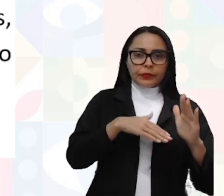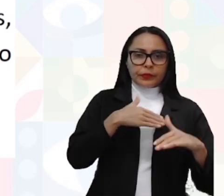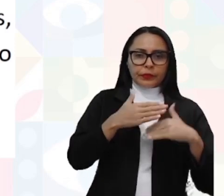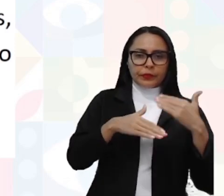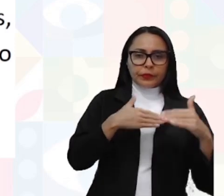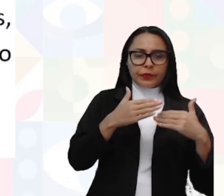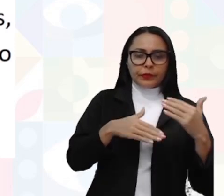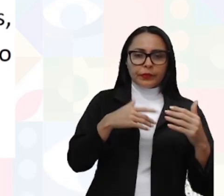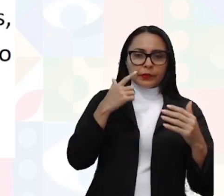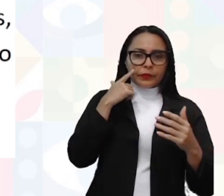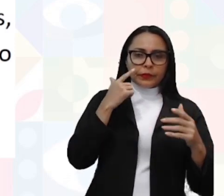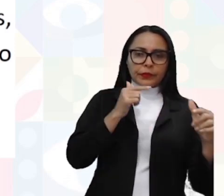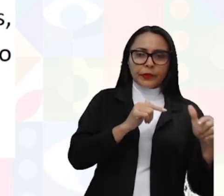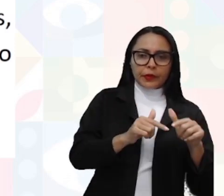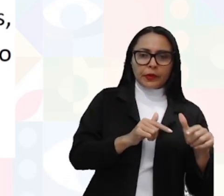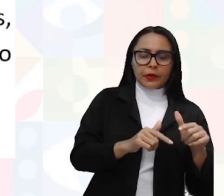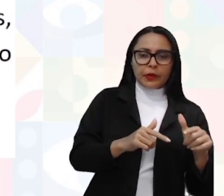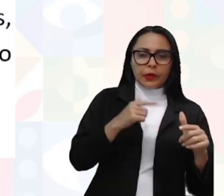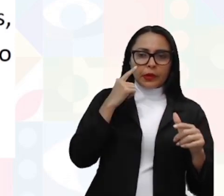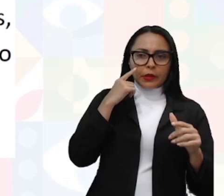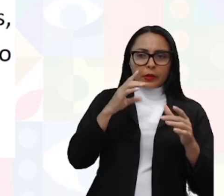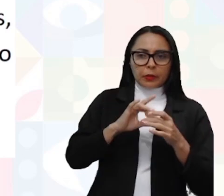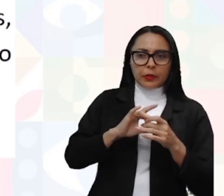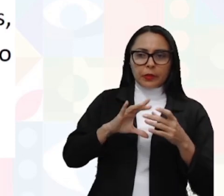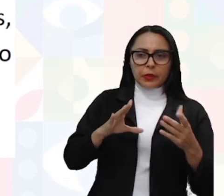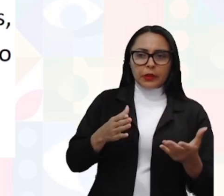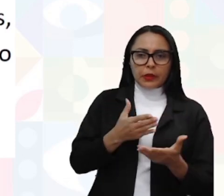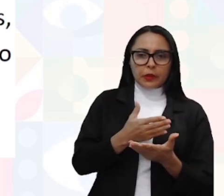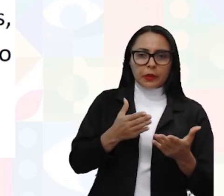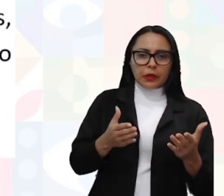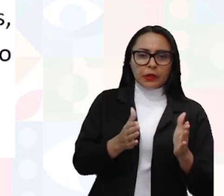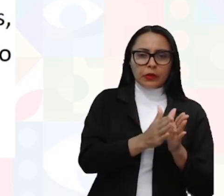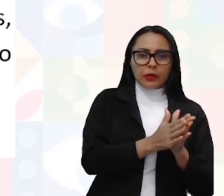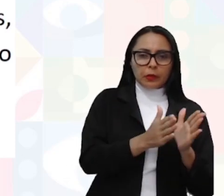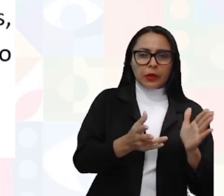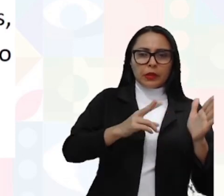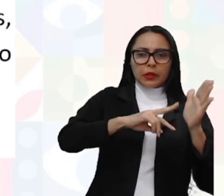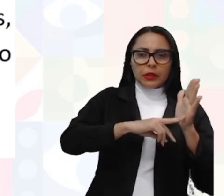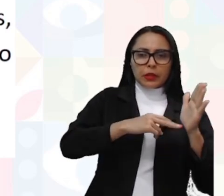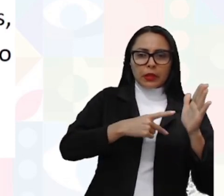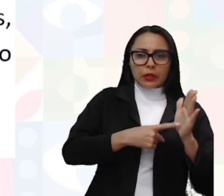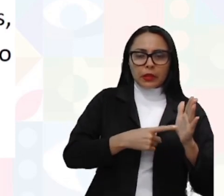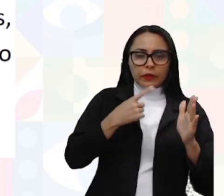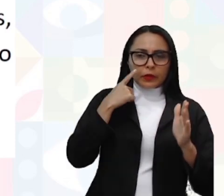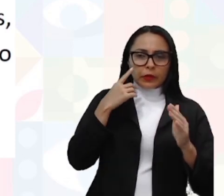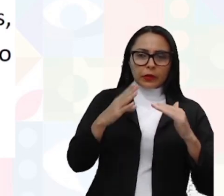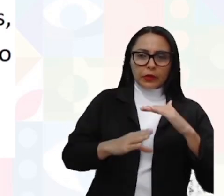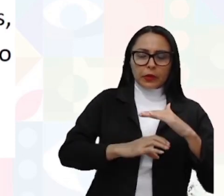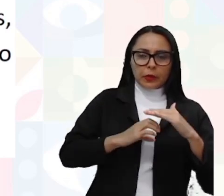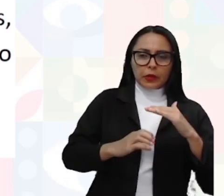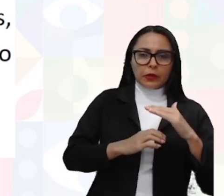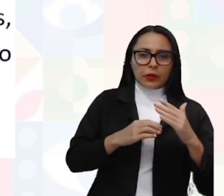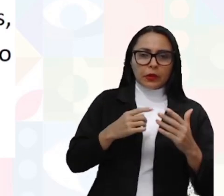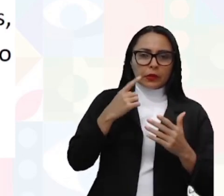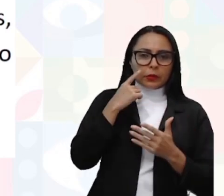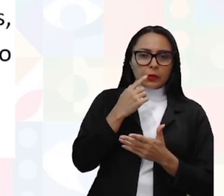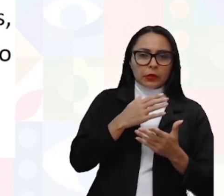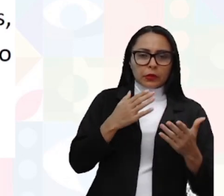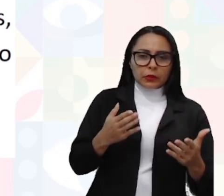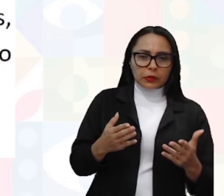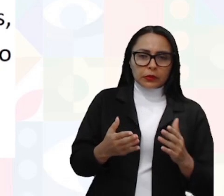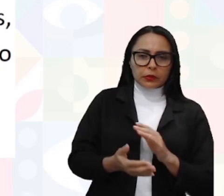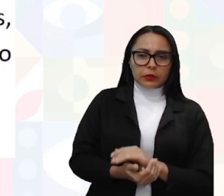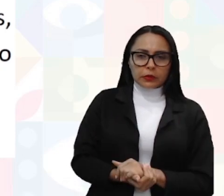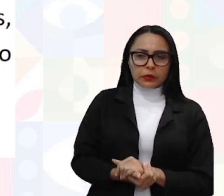atividades colaborativas permite a eliminação de parte significativa dos estoques empregados em uma disposição